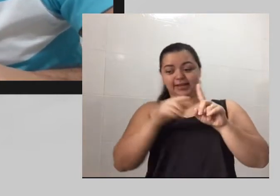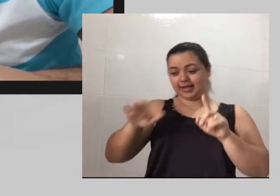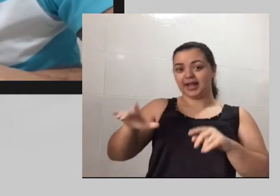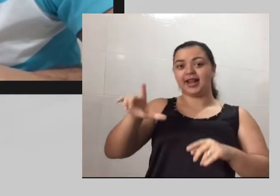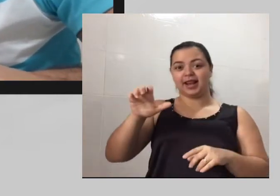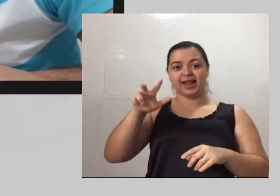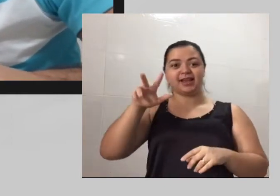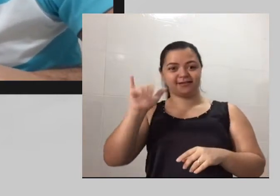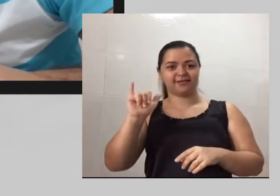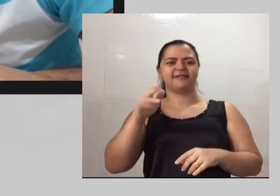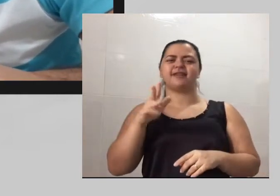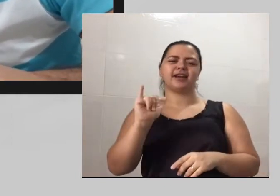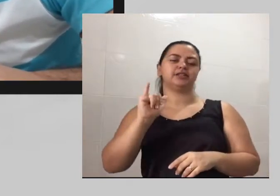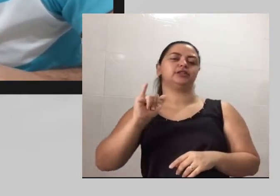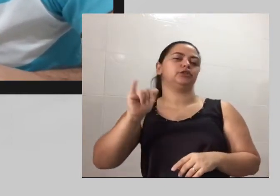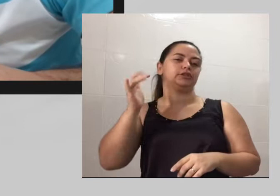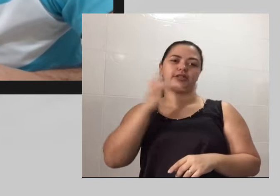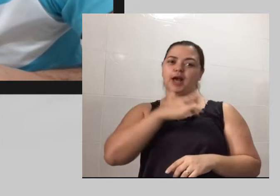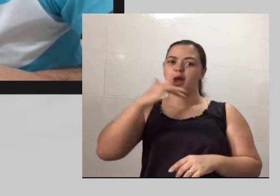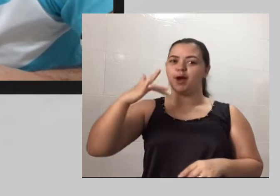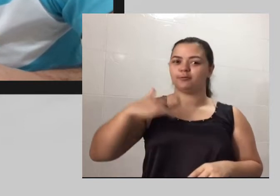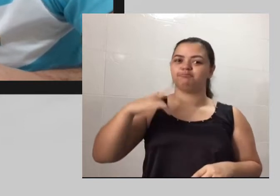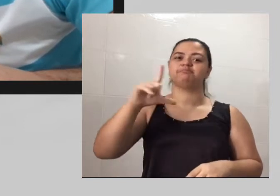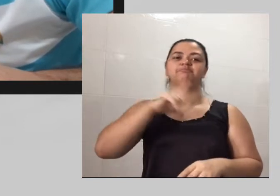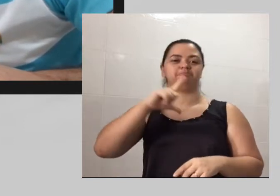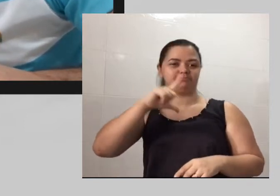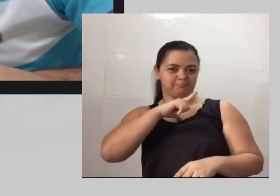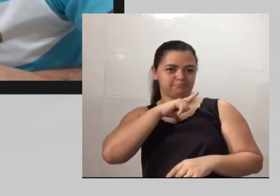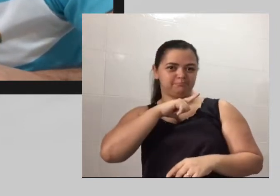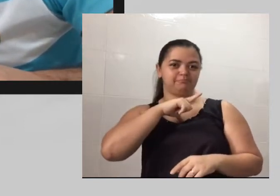está chegando cheio de saúde, passando